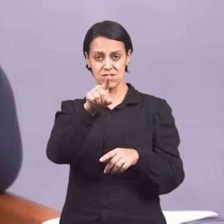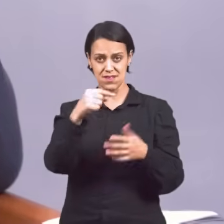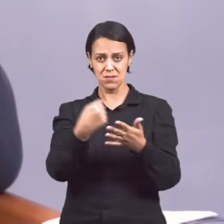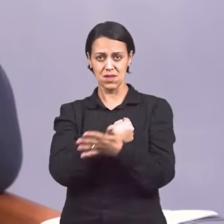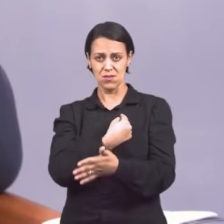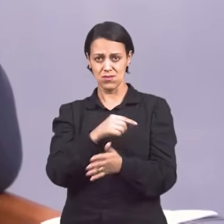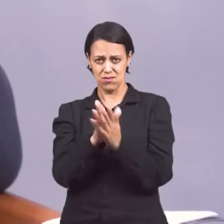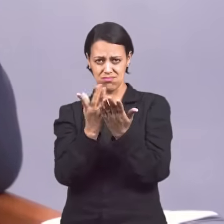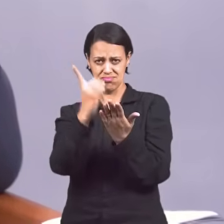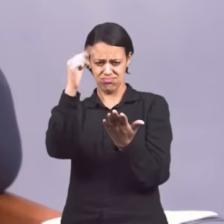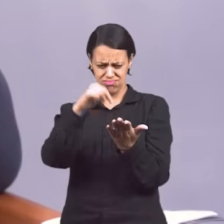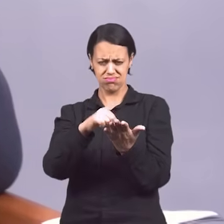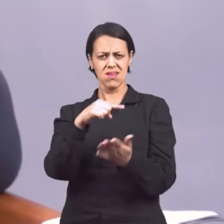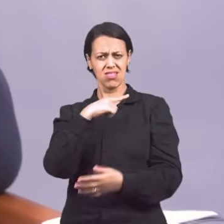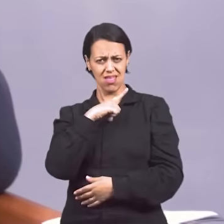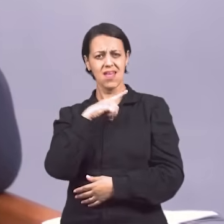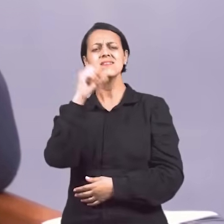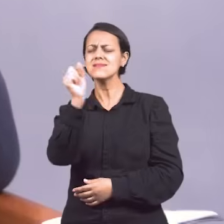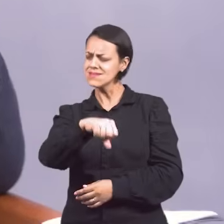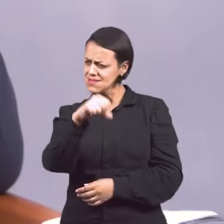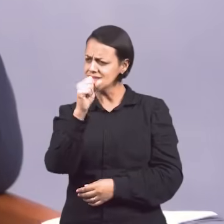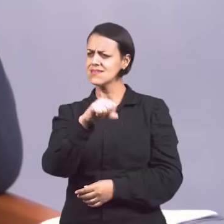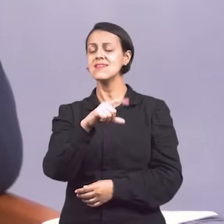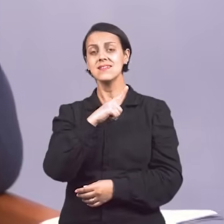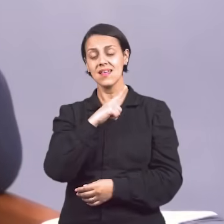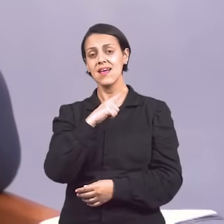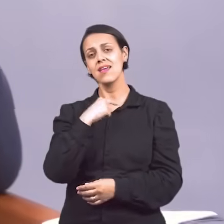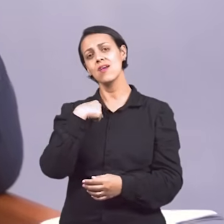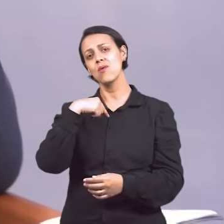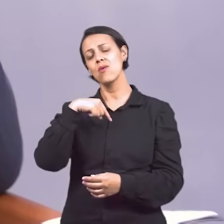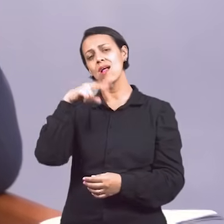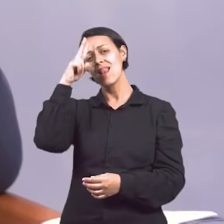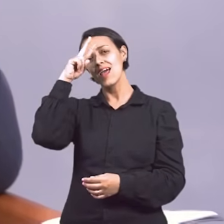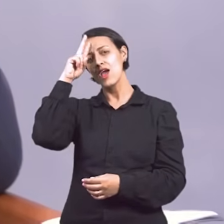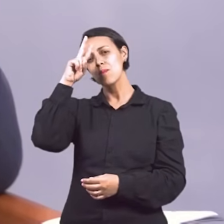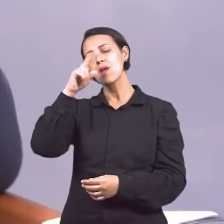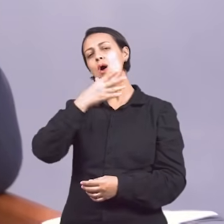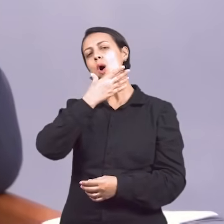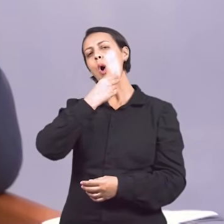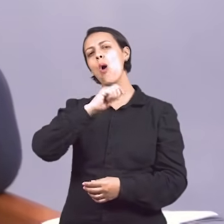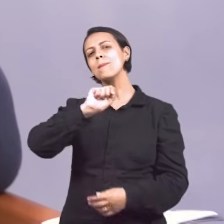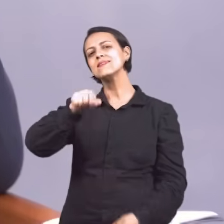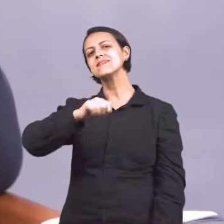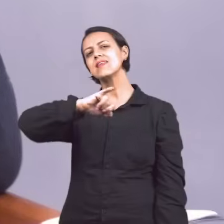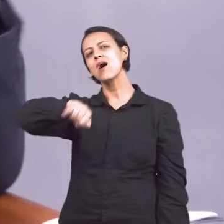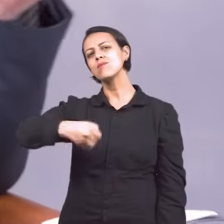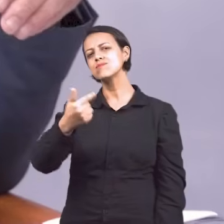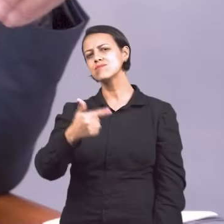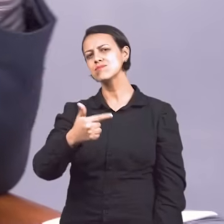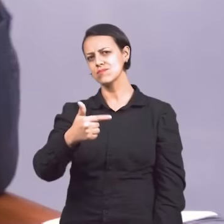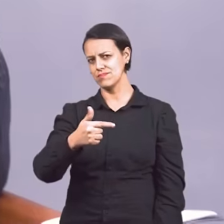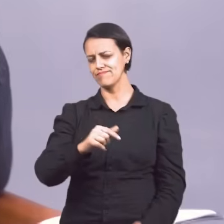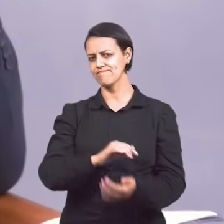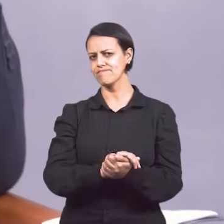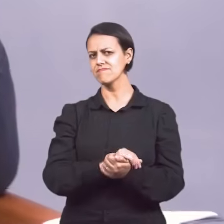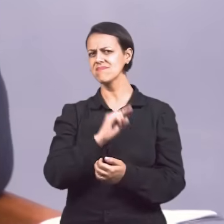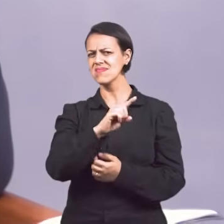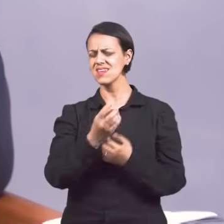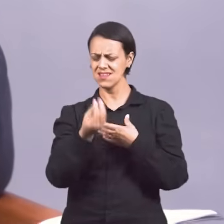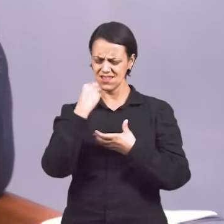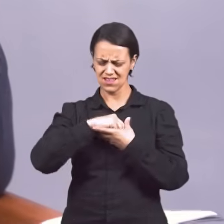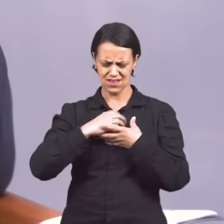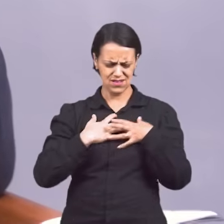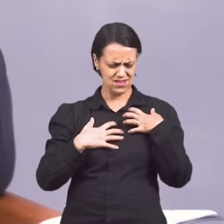adversidades. E a sua pergunta, quando você perguntou, na palavra, sim, a palavra registra, por exemplo, aqui eu estava meditando